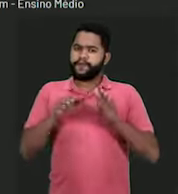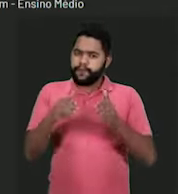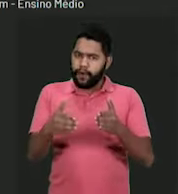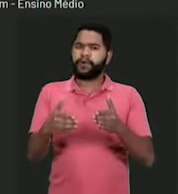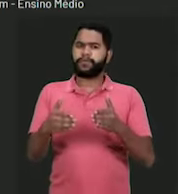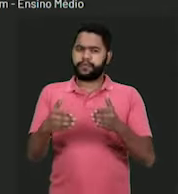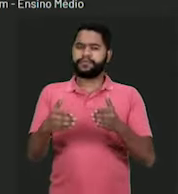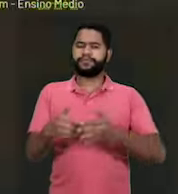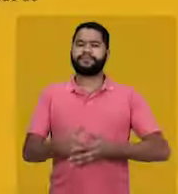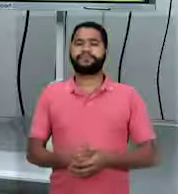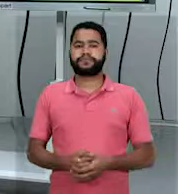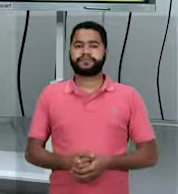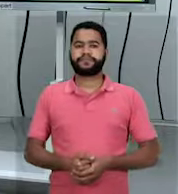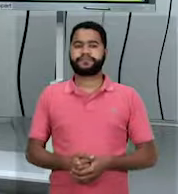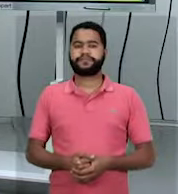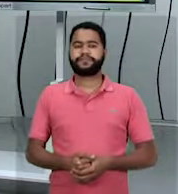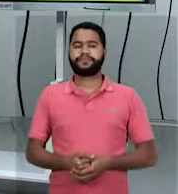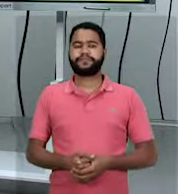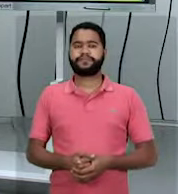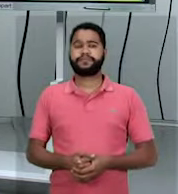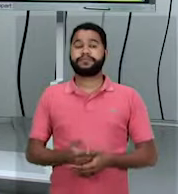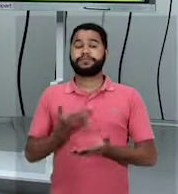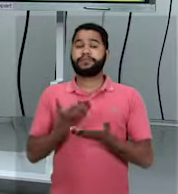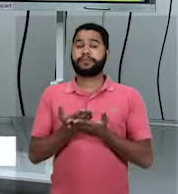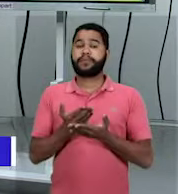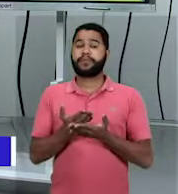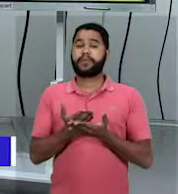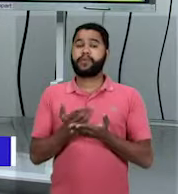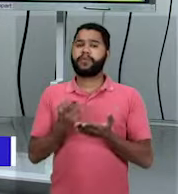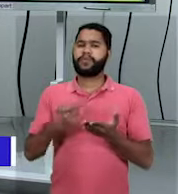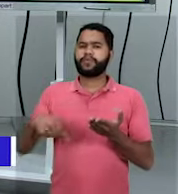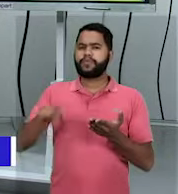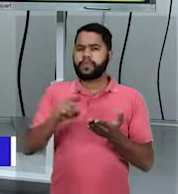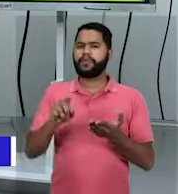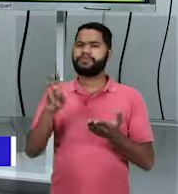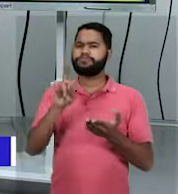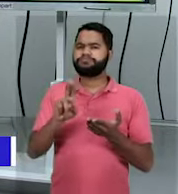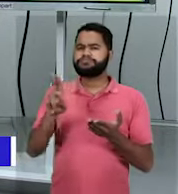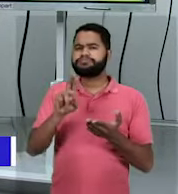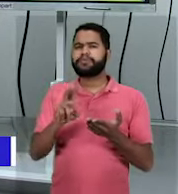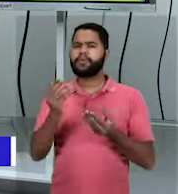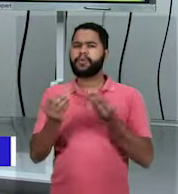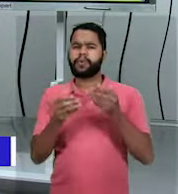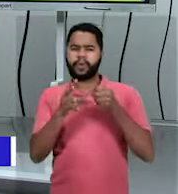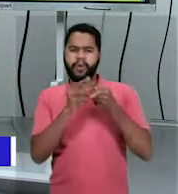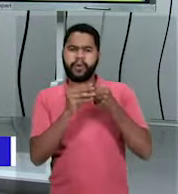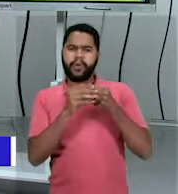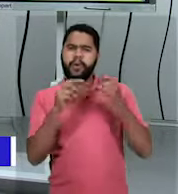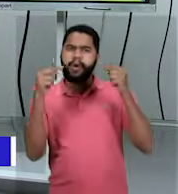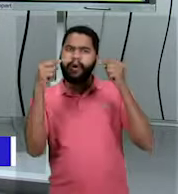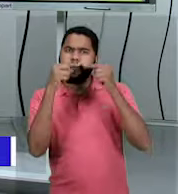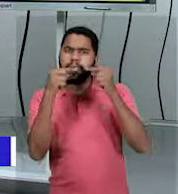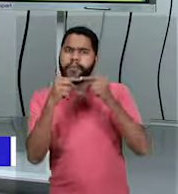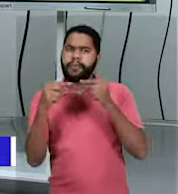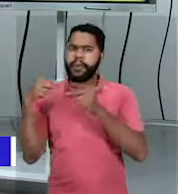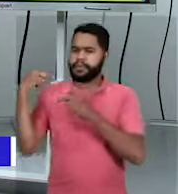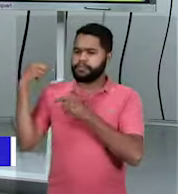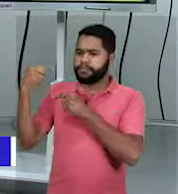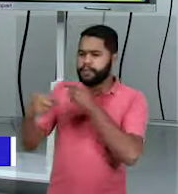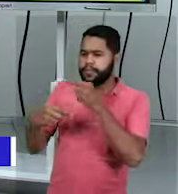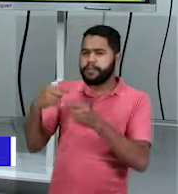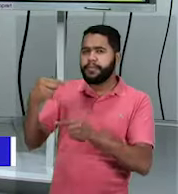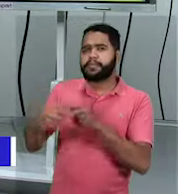sexo. Bom, na aula de hoje nós iremos aplicar os conhecimentos relacionados à herança sexual